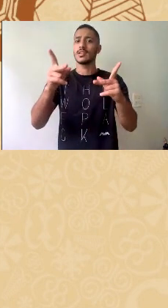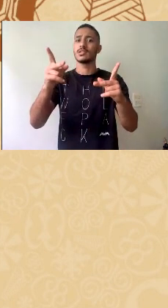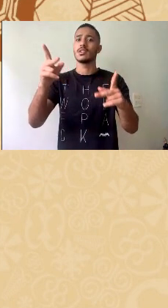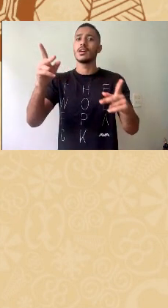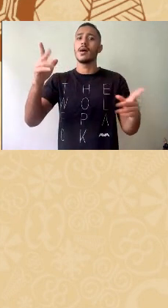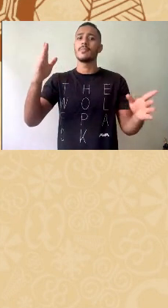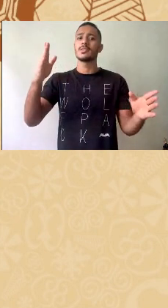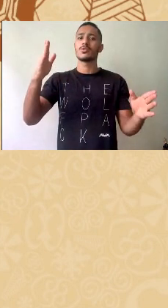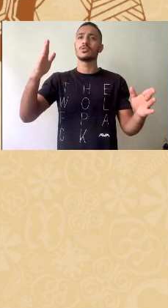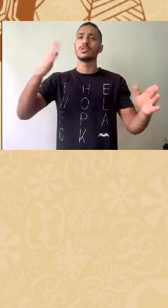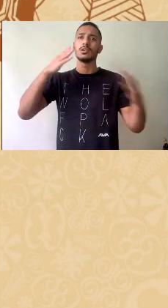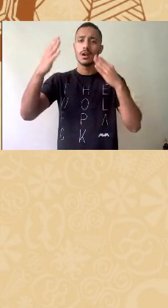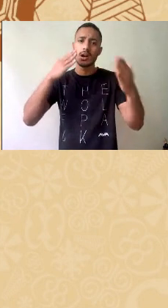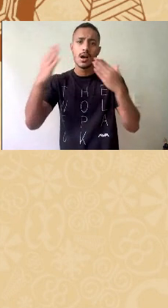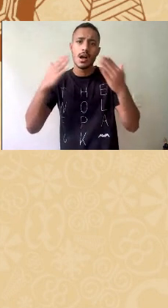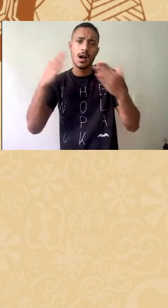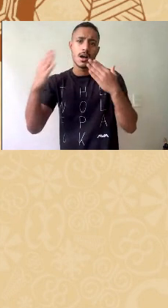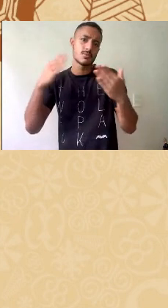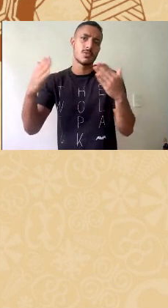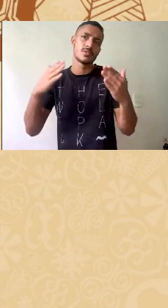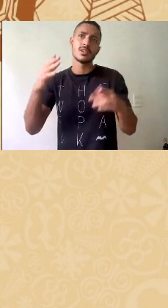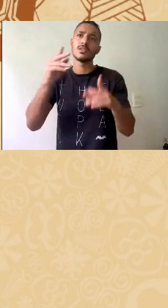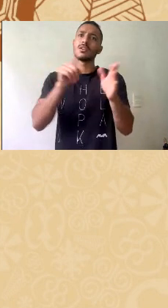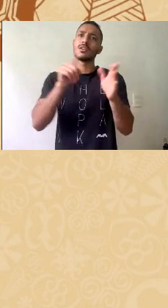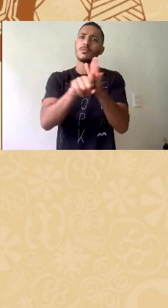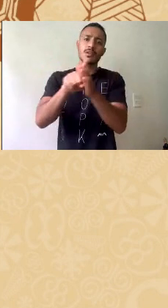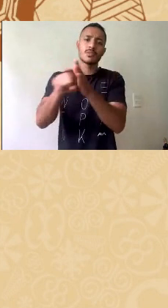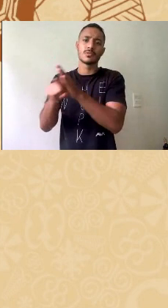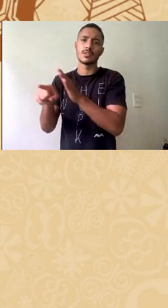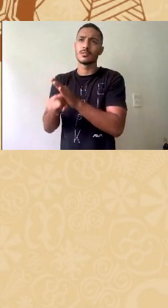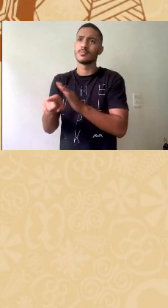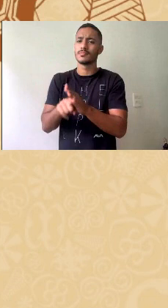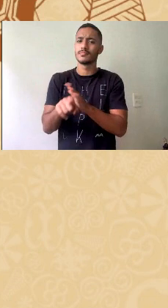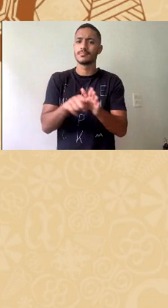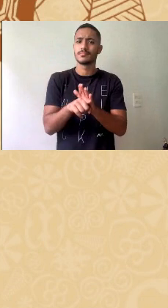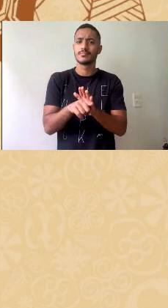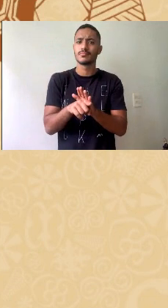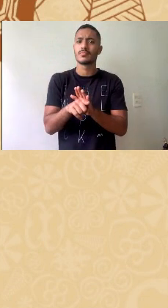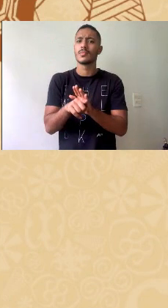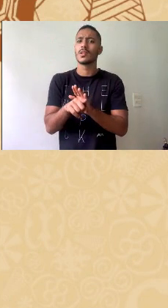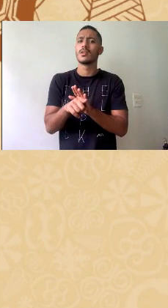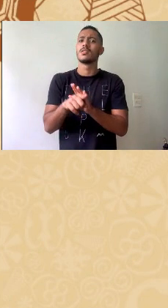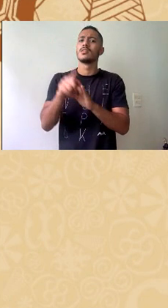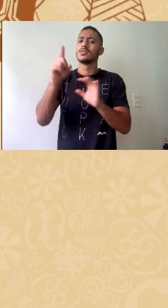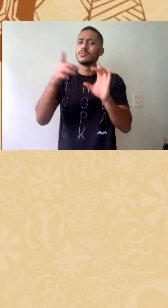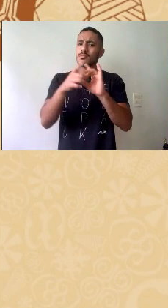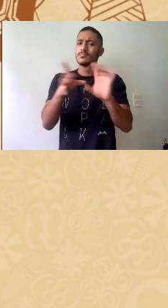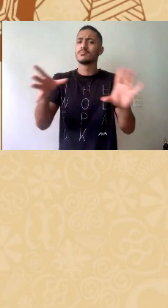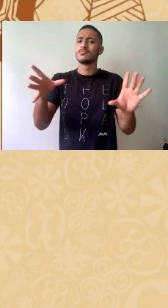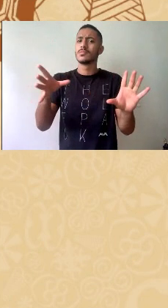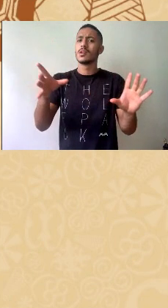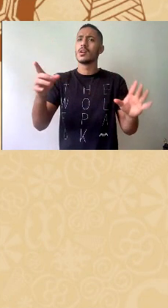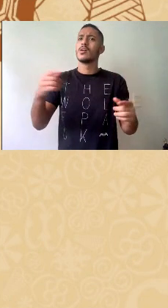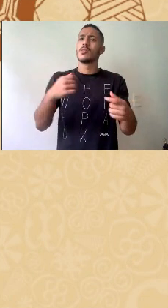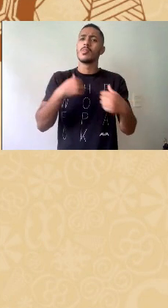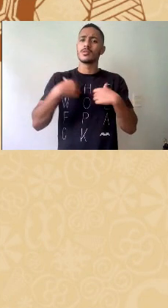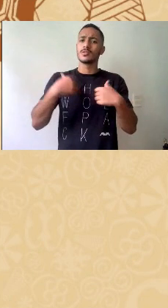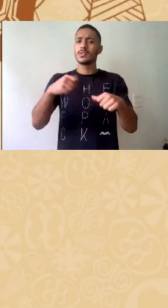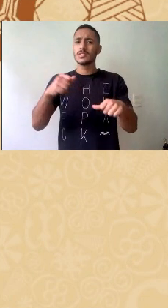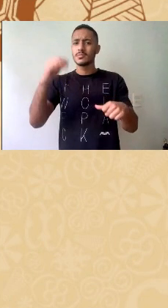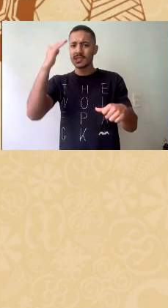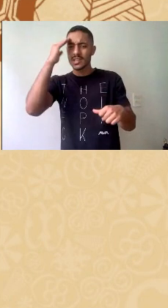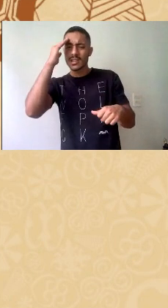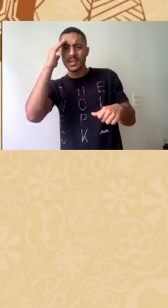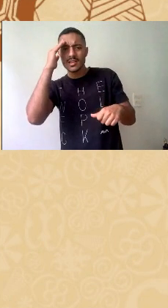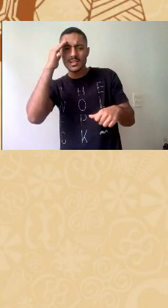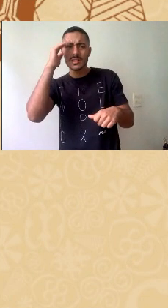o campo dos meus estudos é para romper a lógica de saúde mental, né? E para entender se isso que a gente está buscando, se a gente quer, é de fato